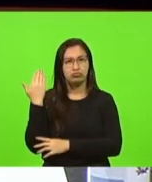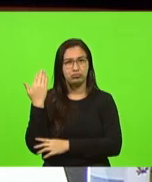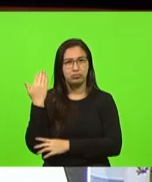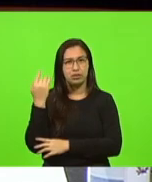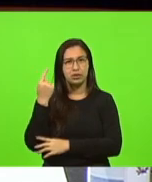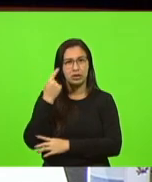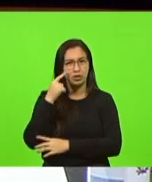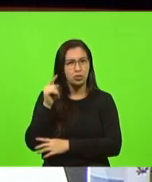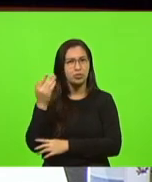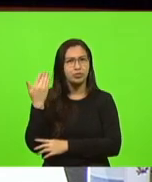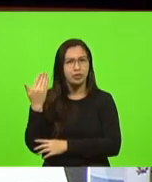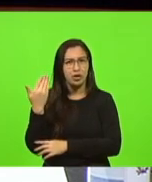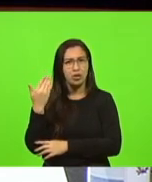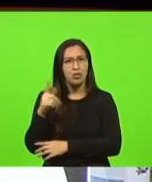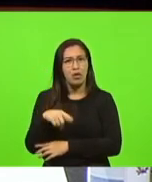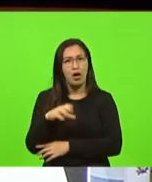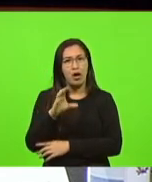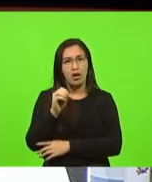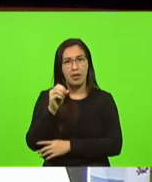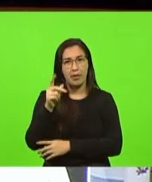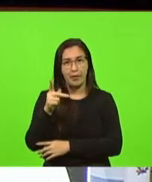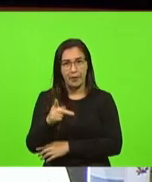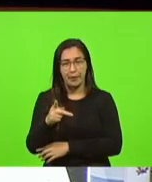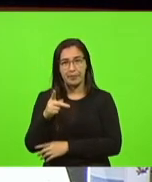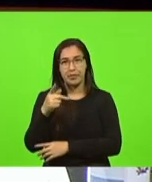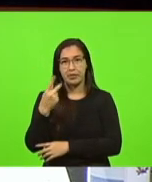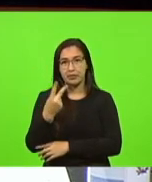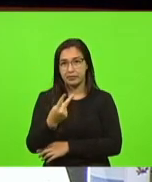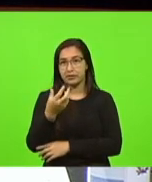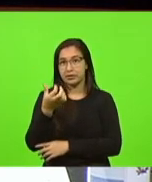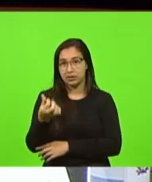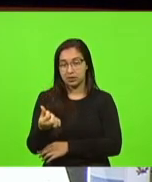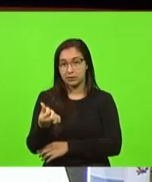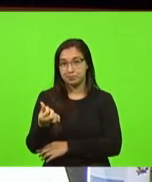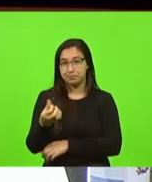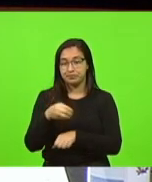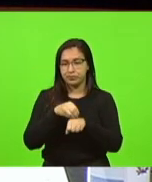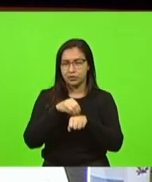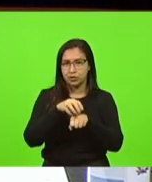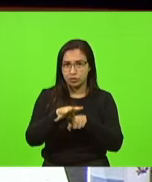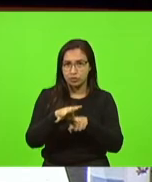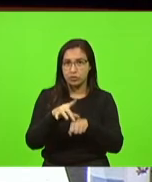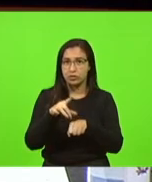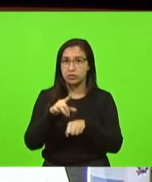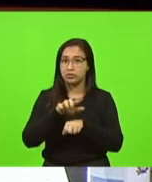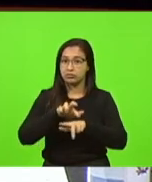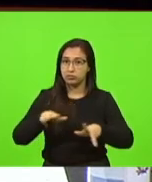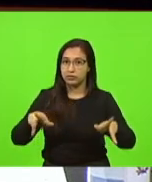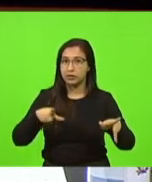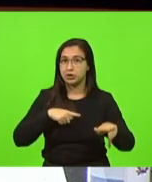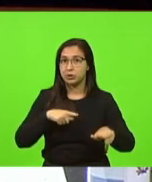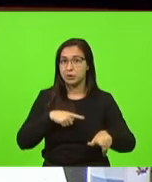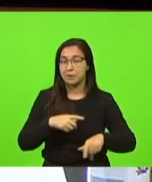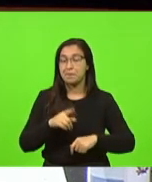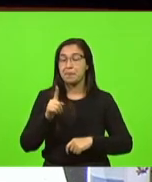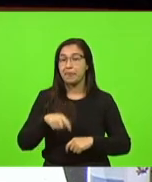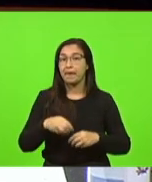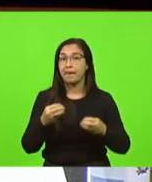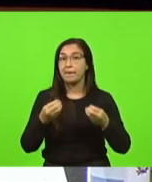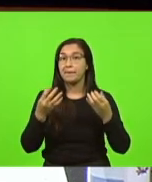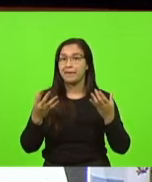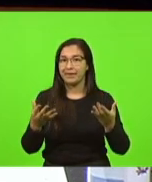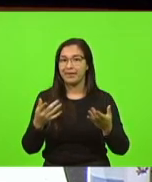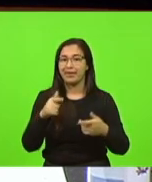a COP26, e as sugestões que foram encaminhadas para a